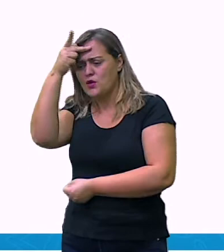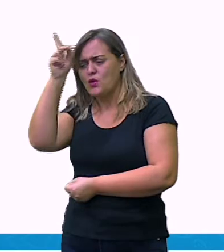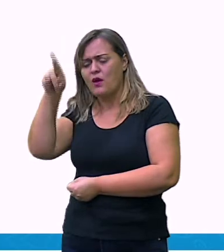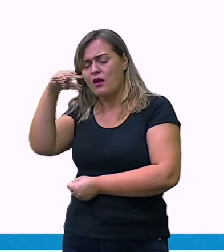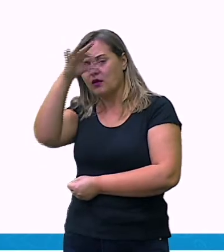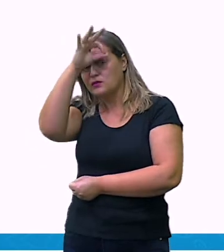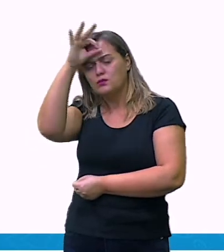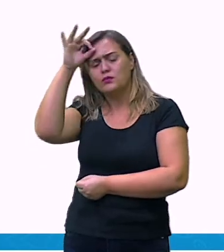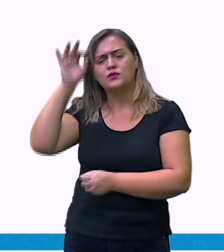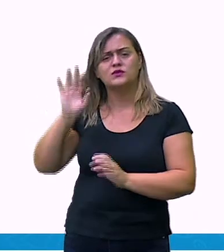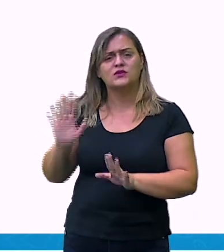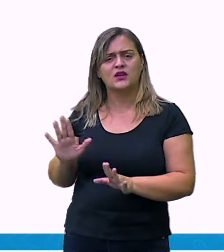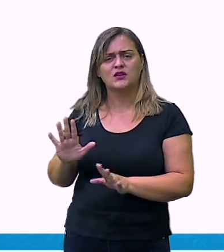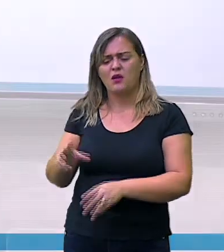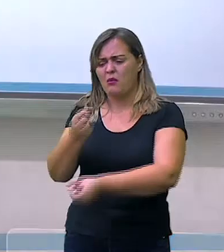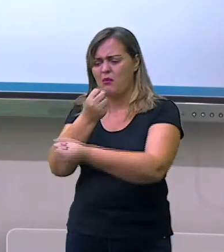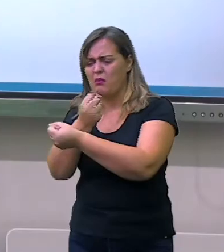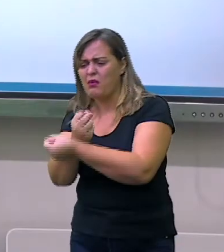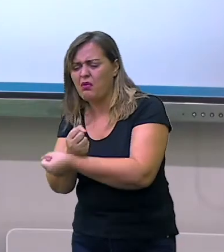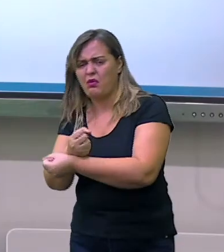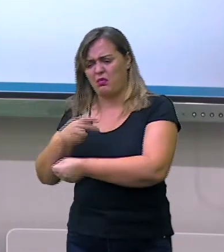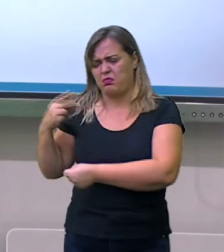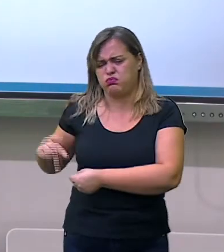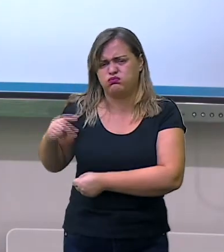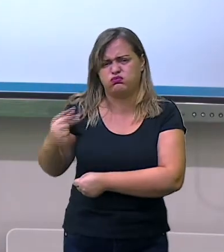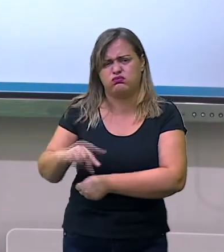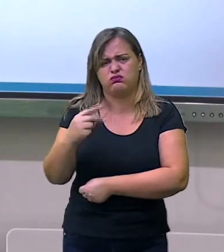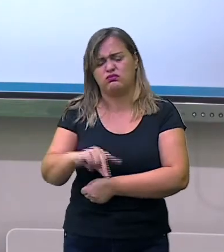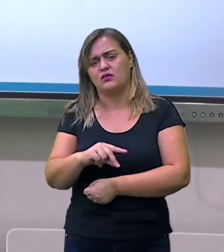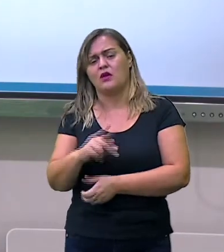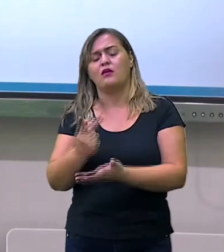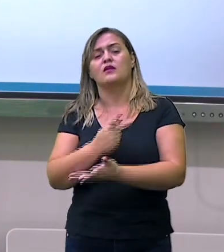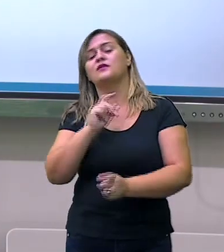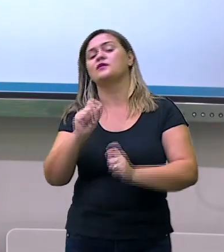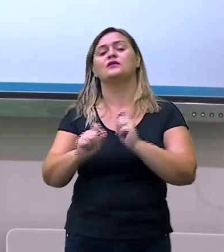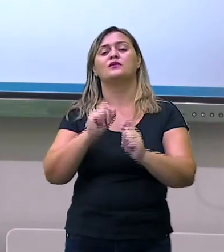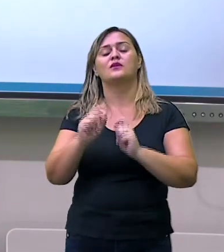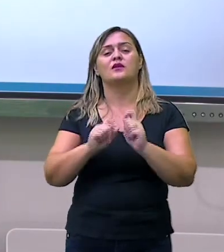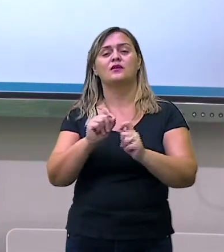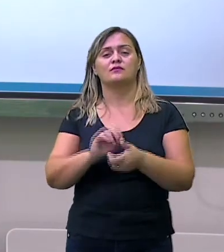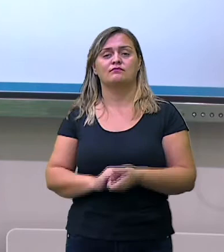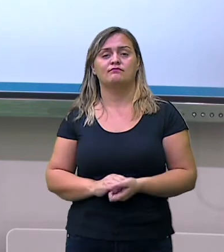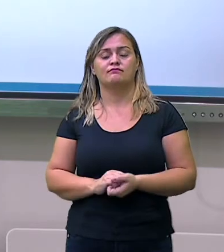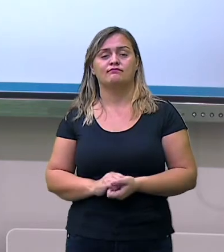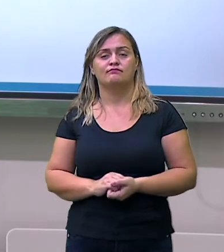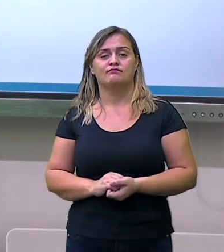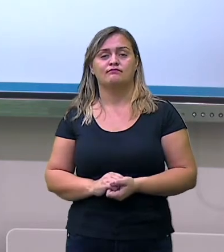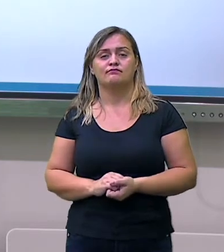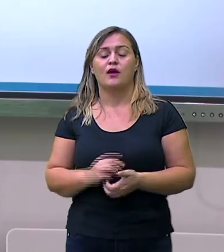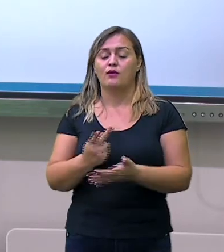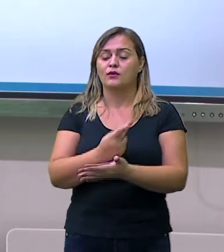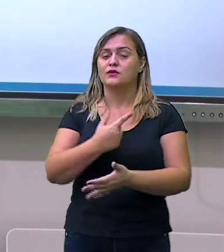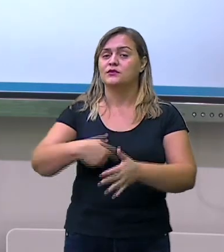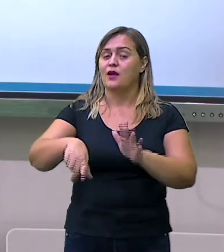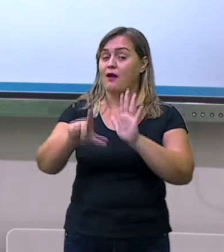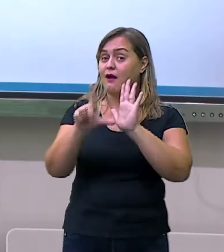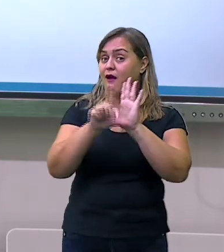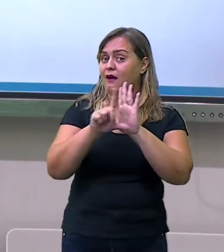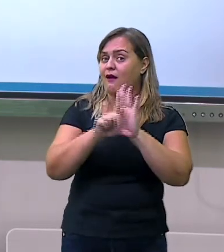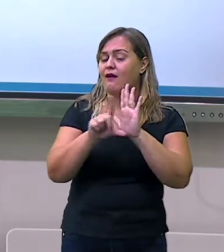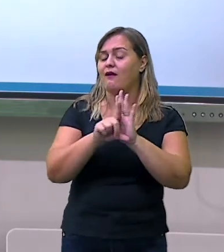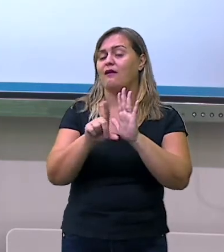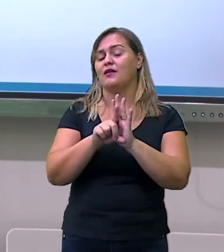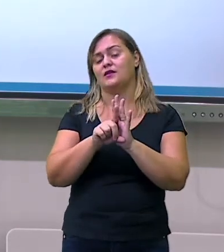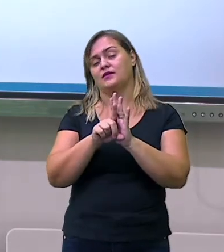eu usar aqui da minha força, for severo, o que vai acontecer? Eu serei punido dentro da forma da lei,